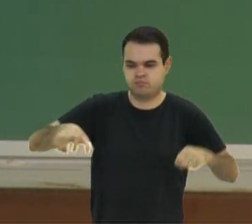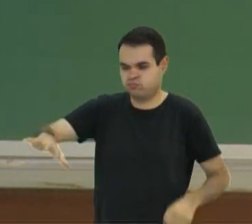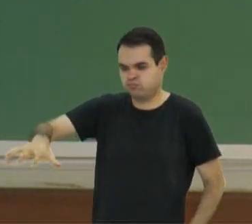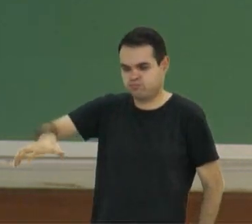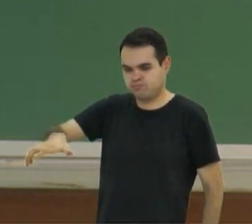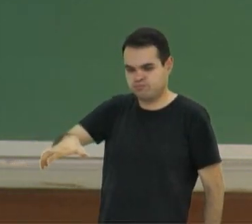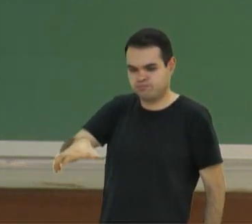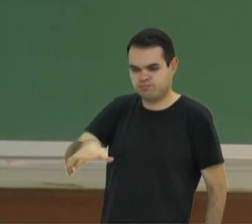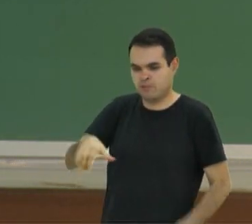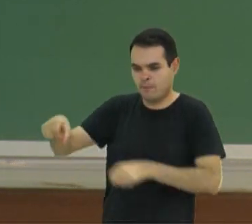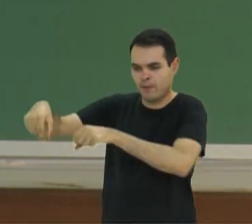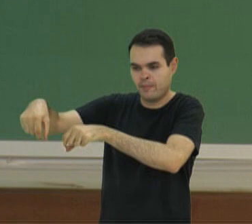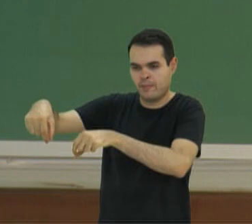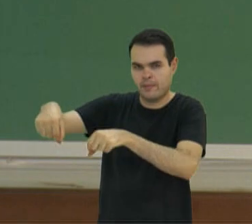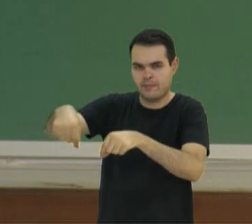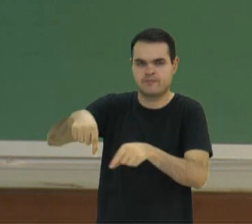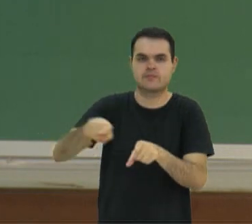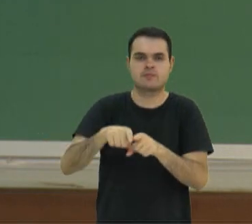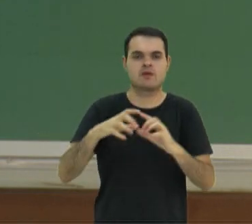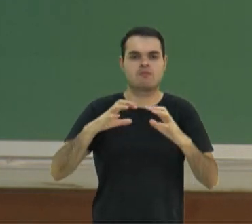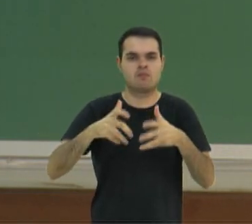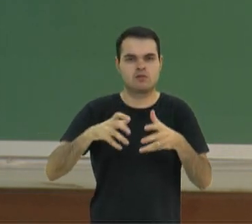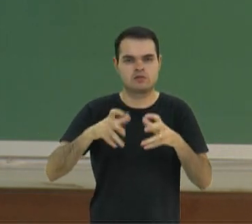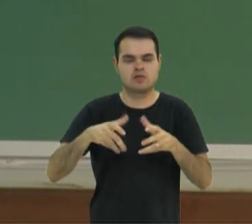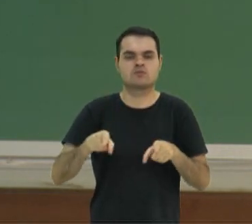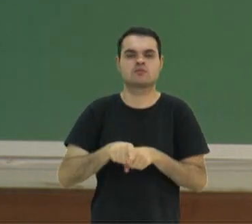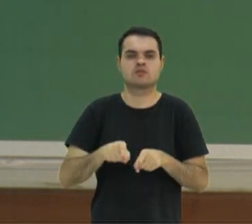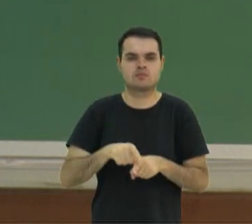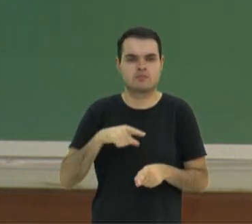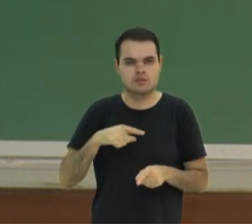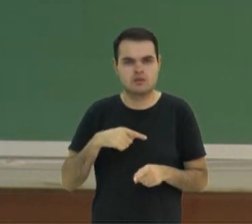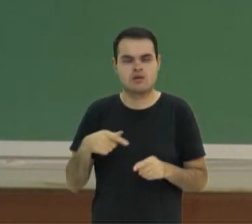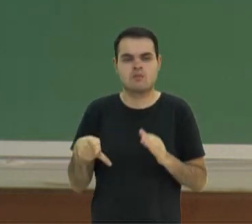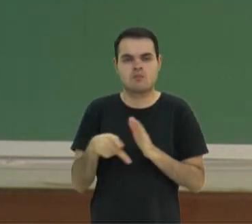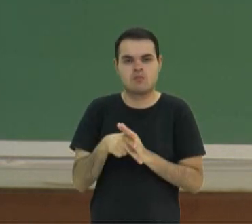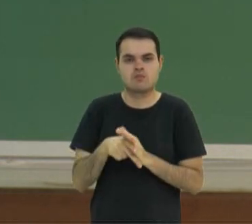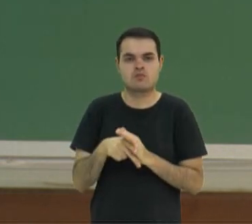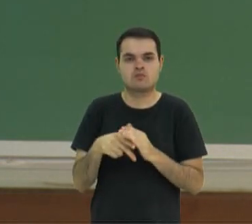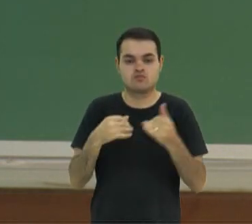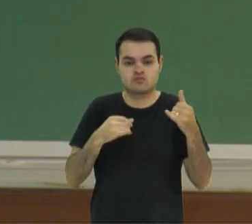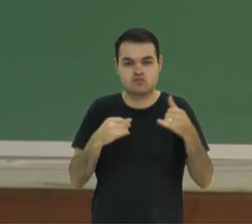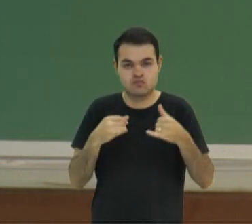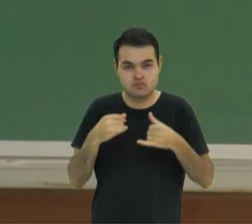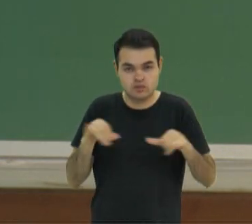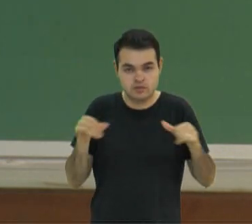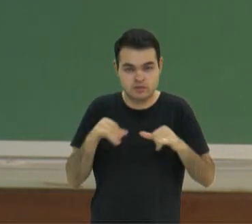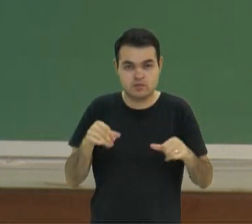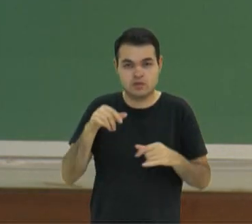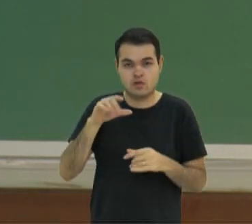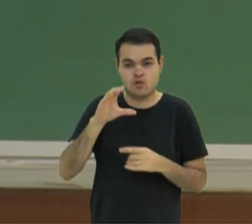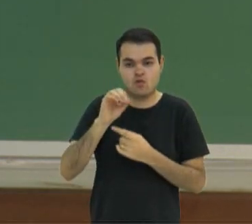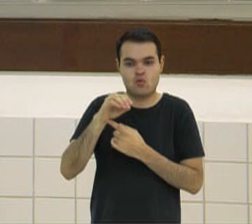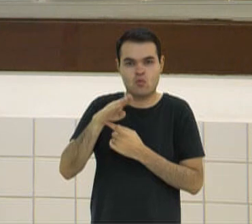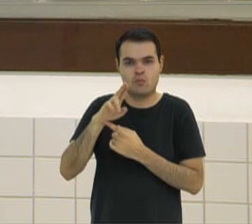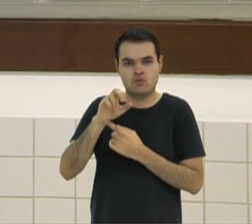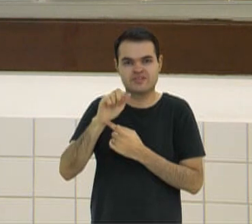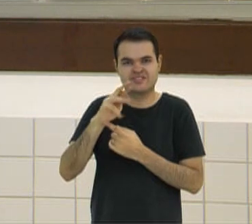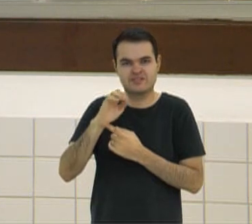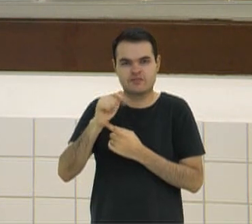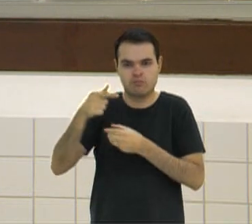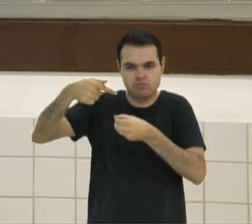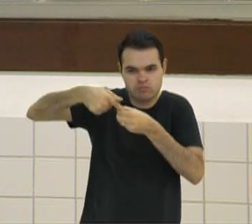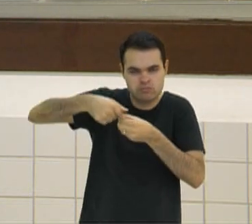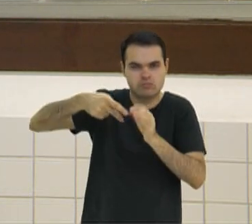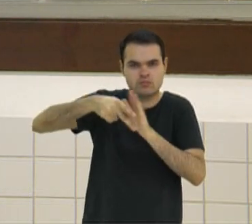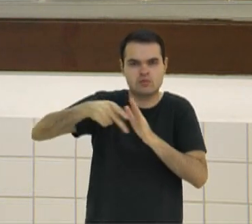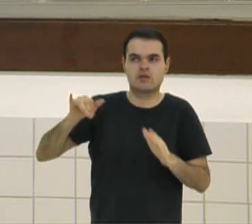E também nós temos aqui o trator, a energia química do combustível, o carro, a energia química do combustível, o avião,